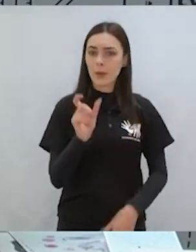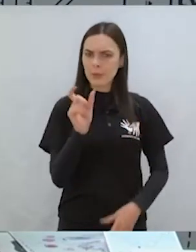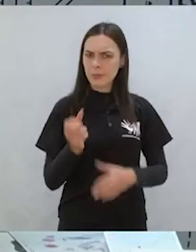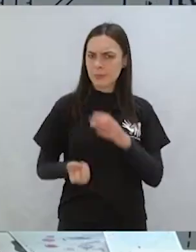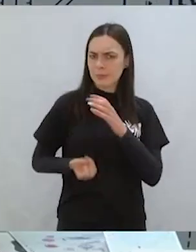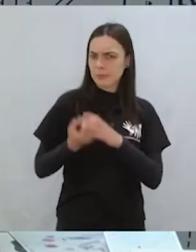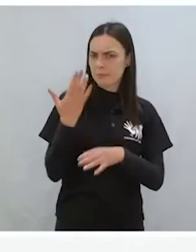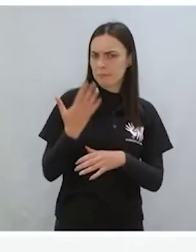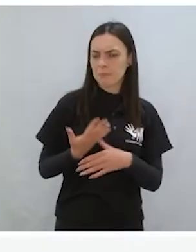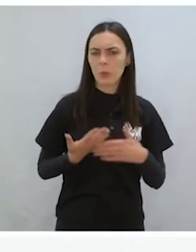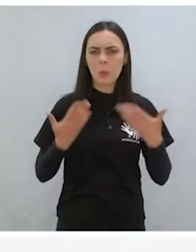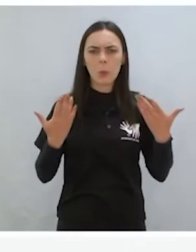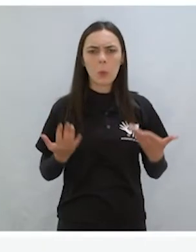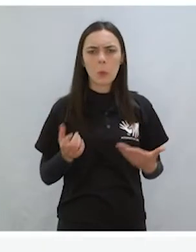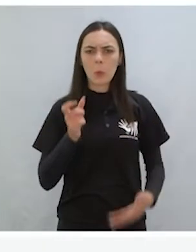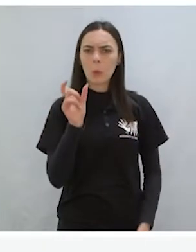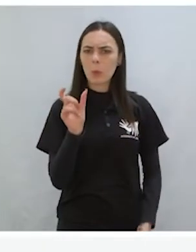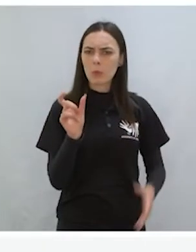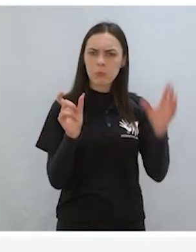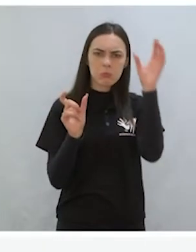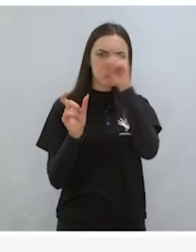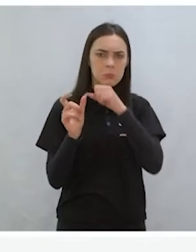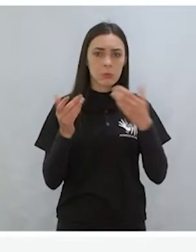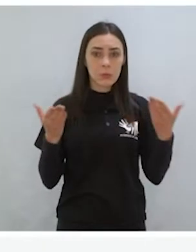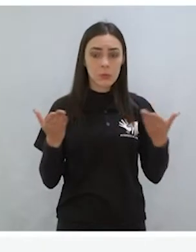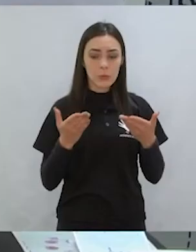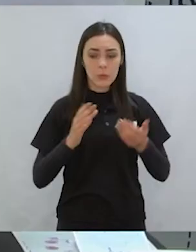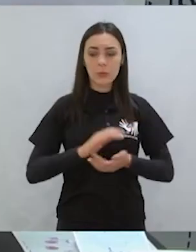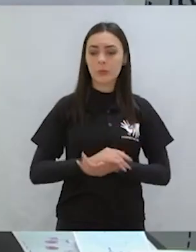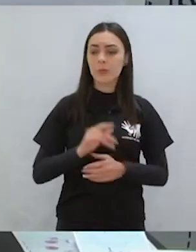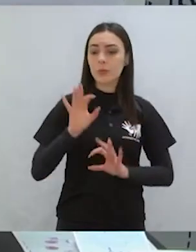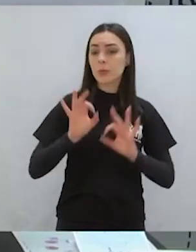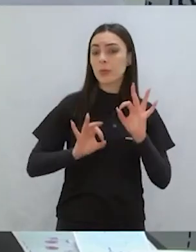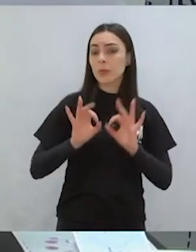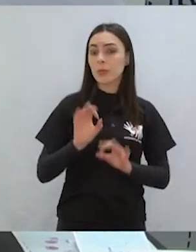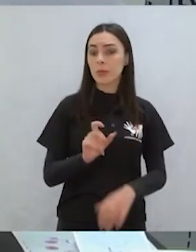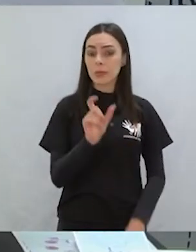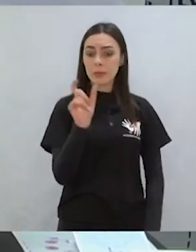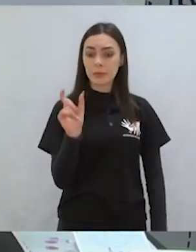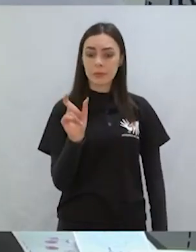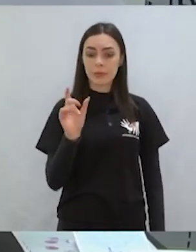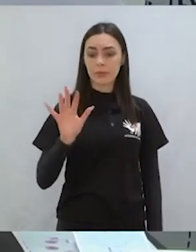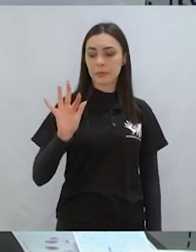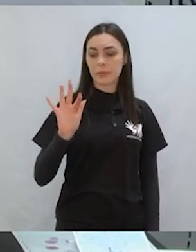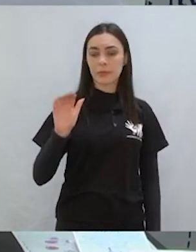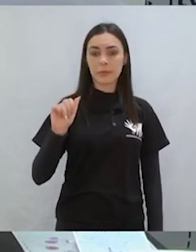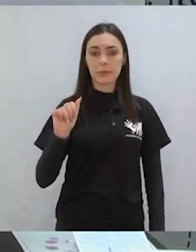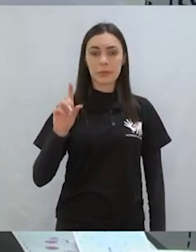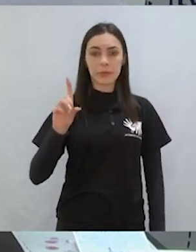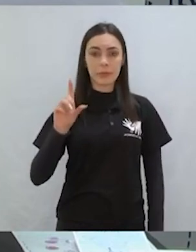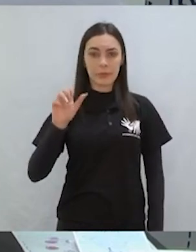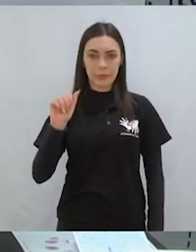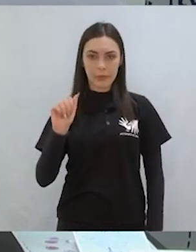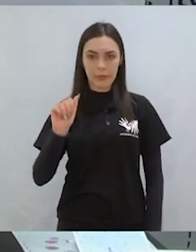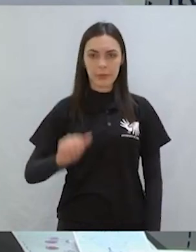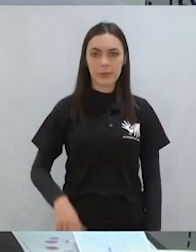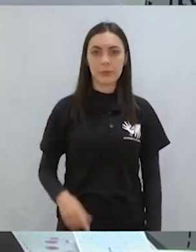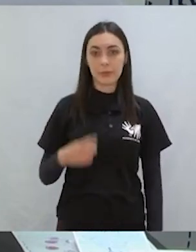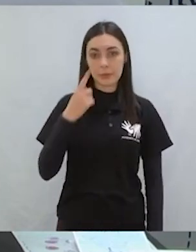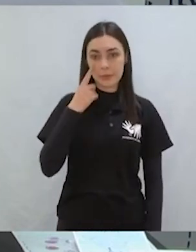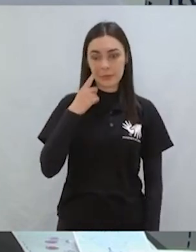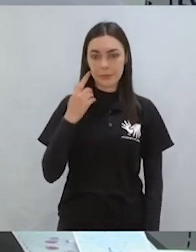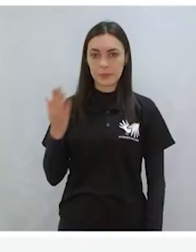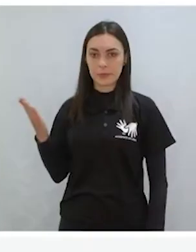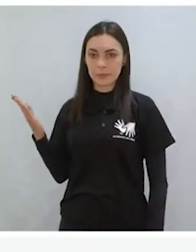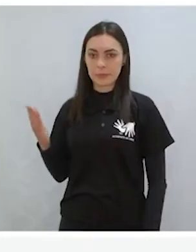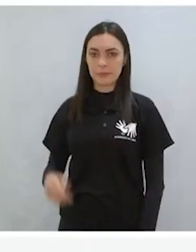construir palavra. Qual palavra será que nós vamos construir hoje? Nós vamos construir a palavra fada. De olho